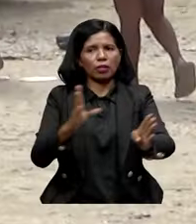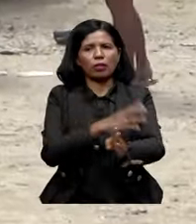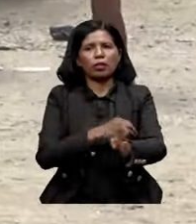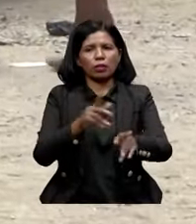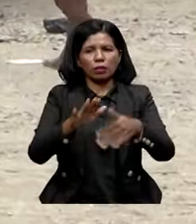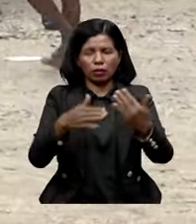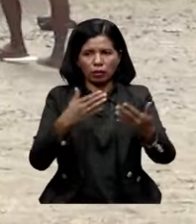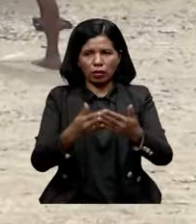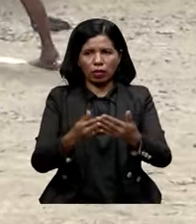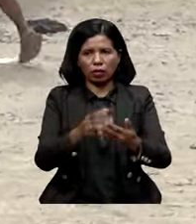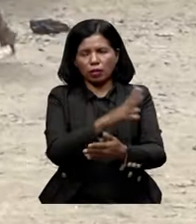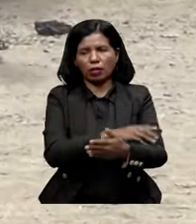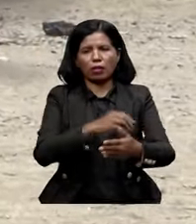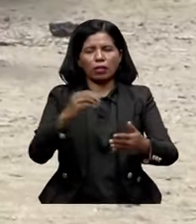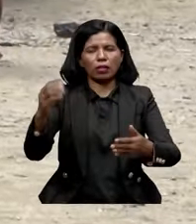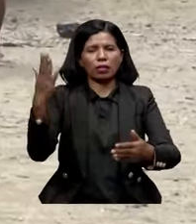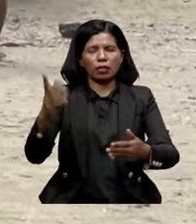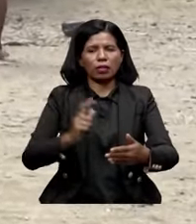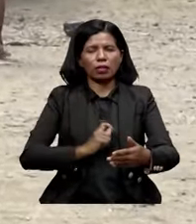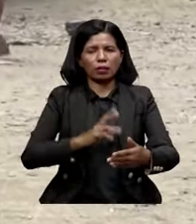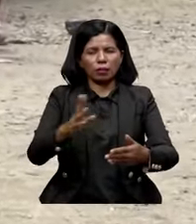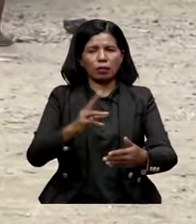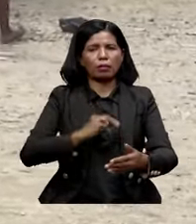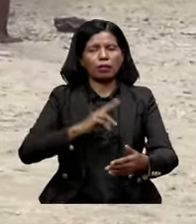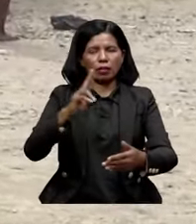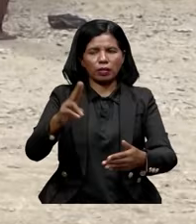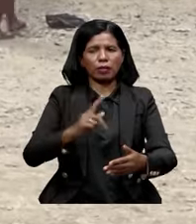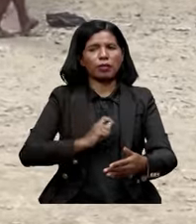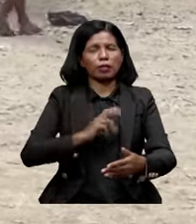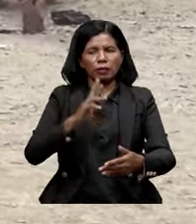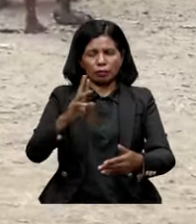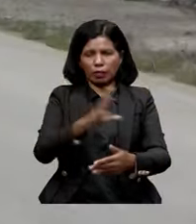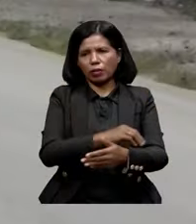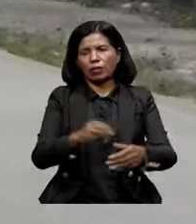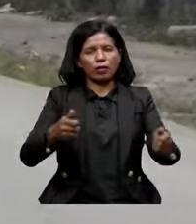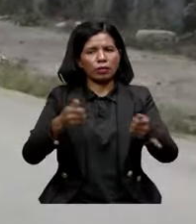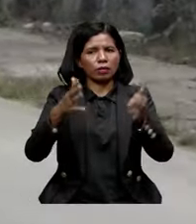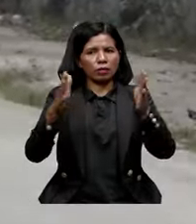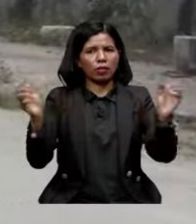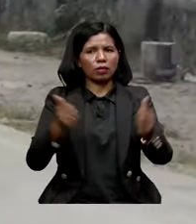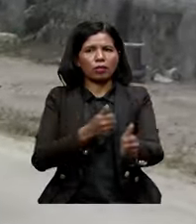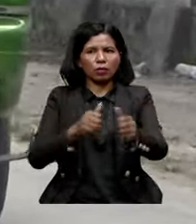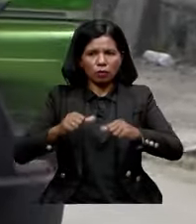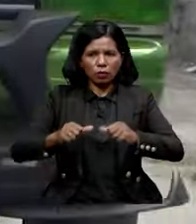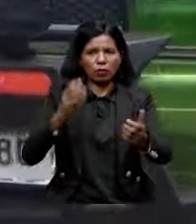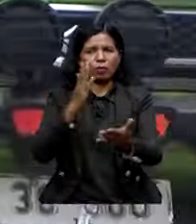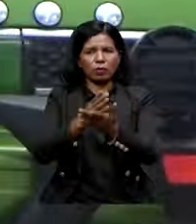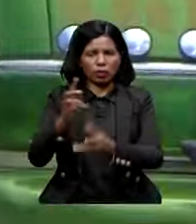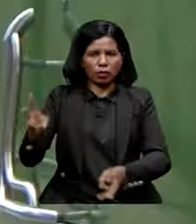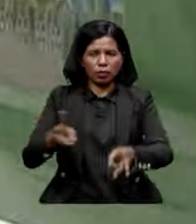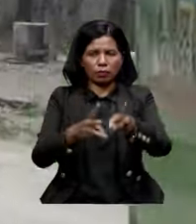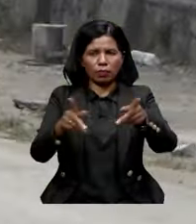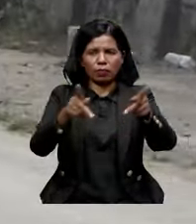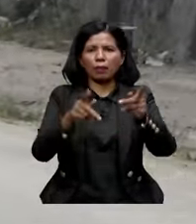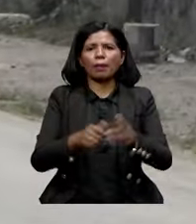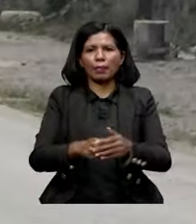sira at halo estacionamento e terminal Mandewana no Taibesi. Mebe motorista balung la cumpri ho di continua para e estrada público.